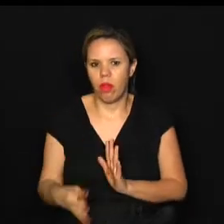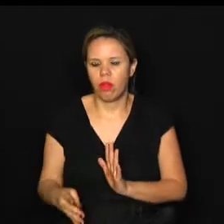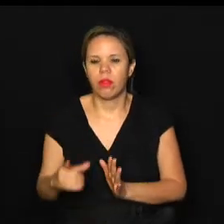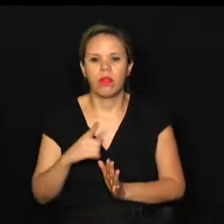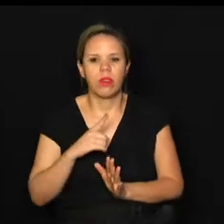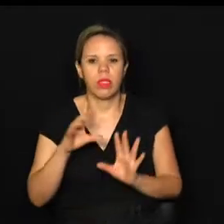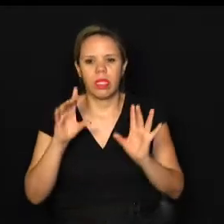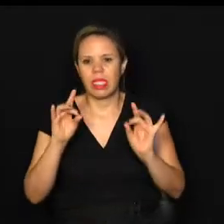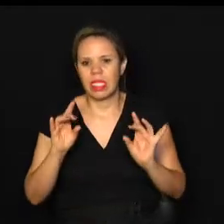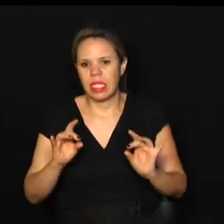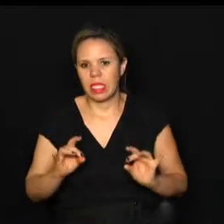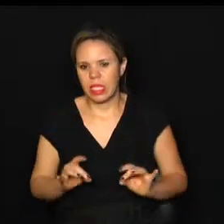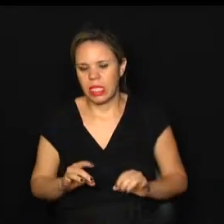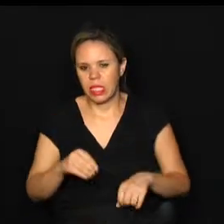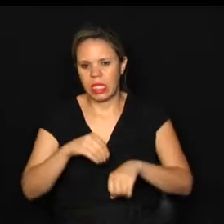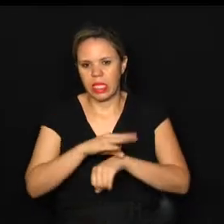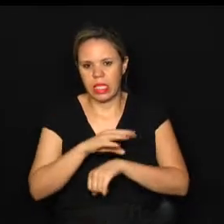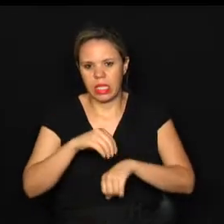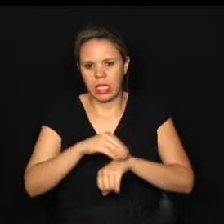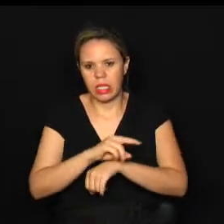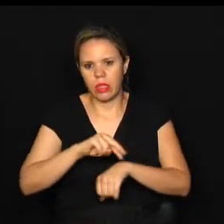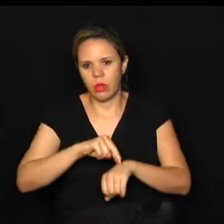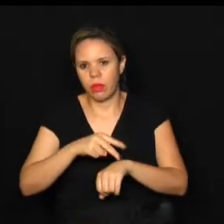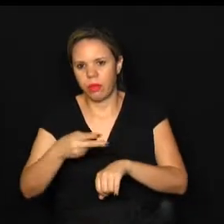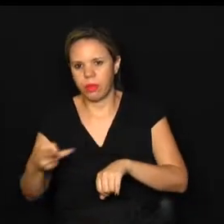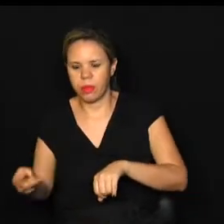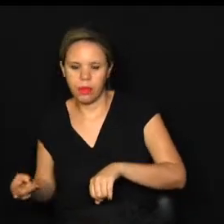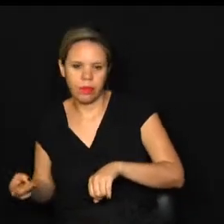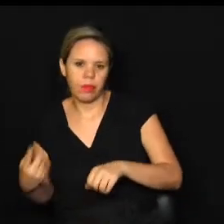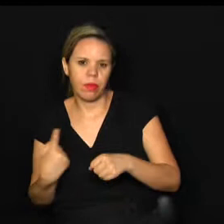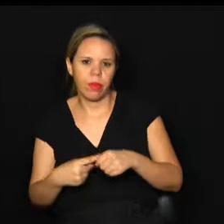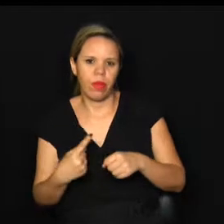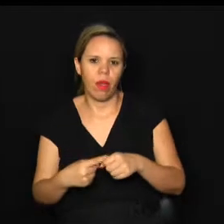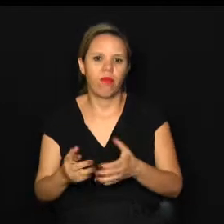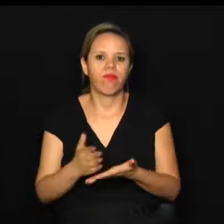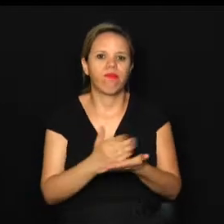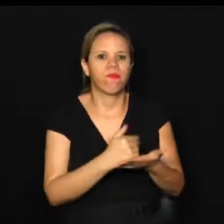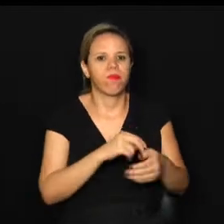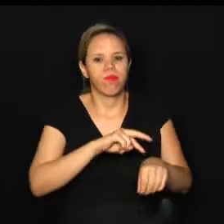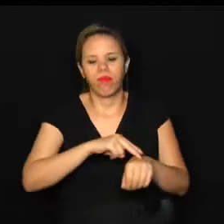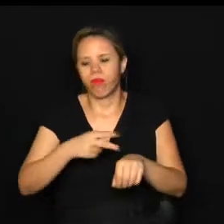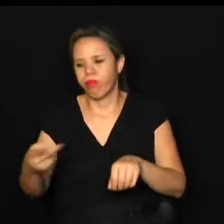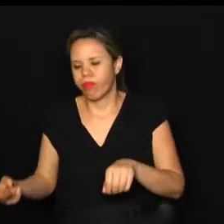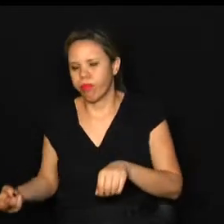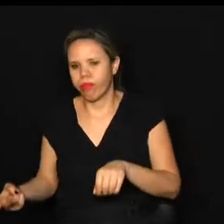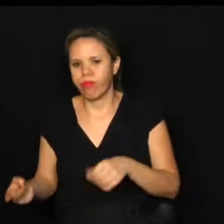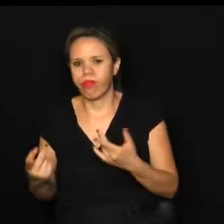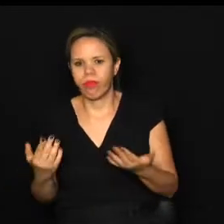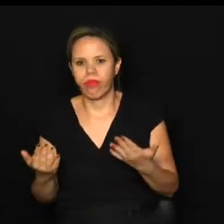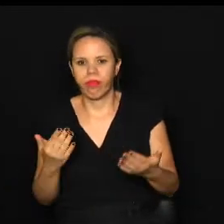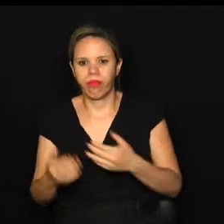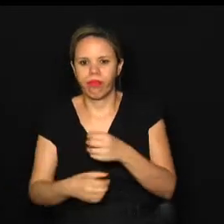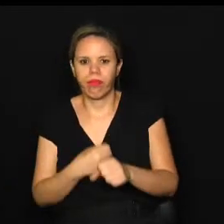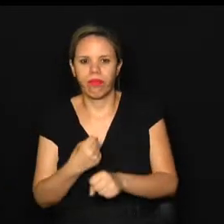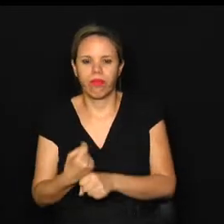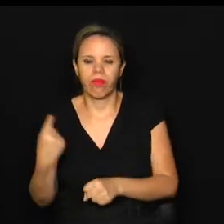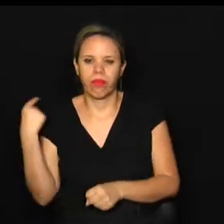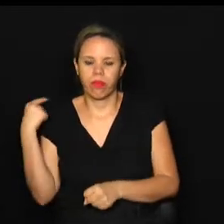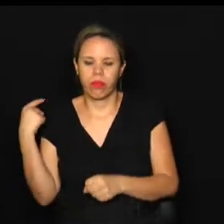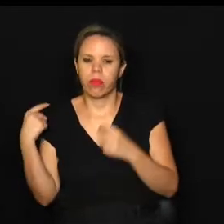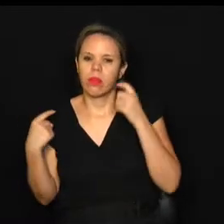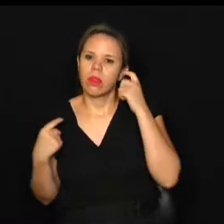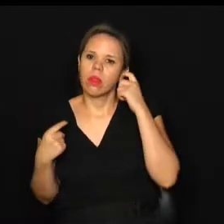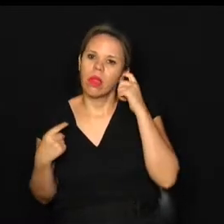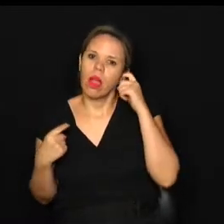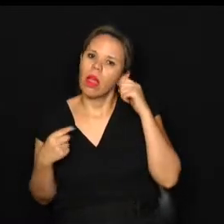detalha um pouco as transferências correntes recebidas pelo município, também sempre comparando com o igual período do ano anterior. Então, as transferências lá